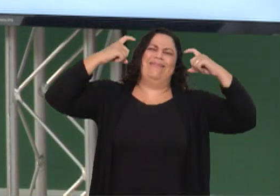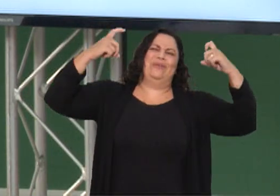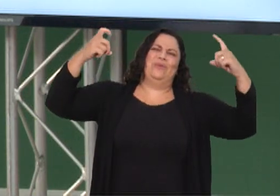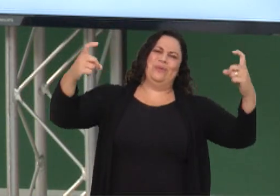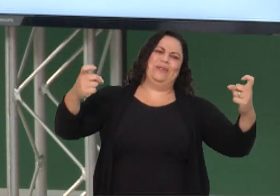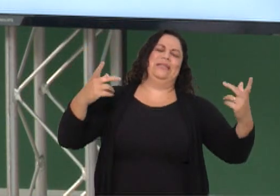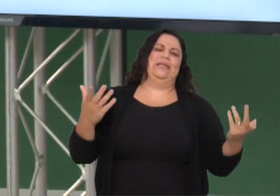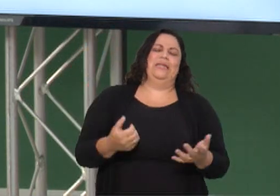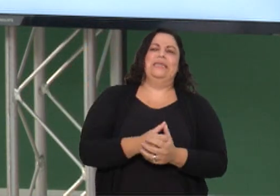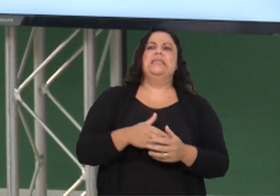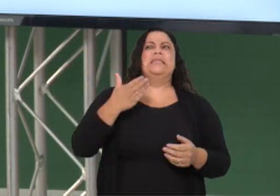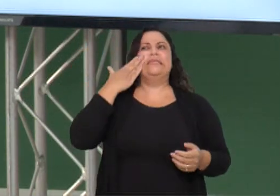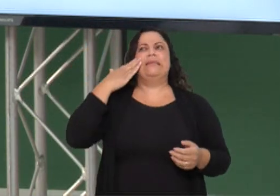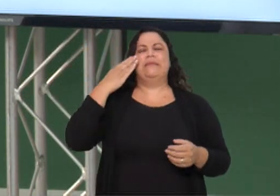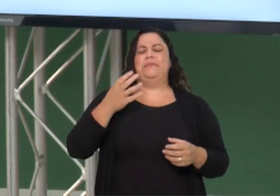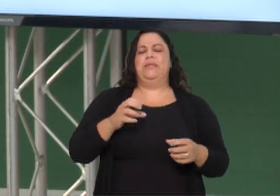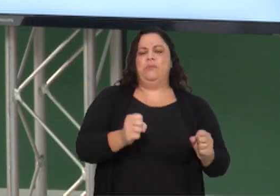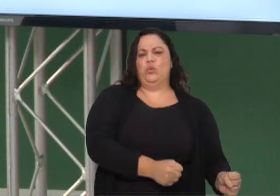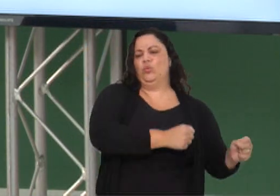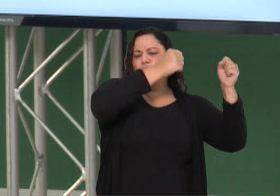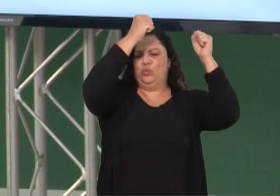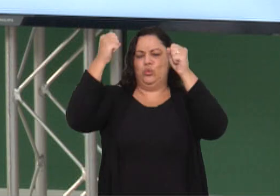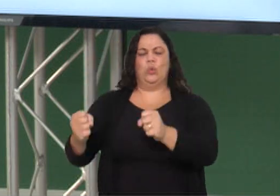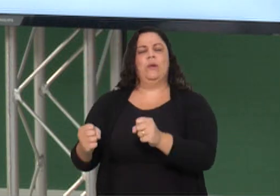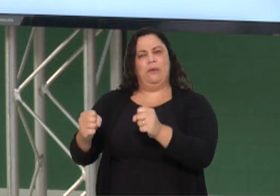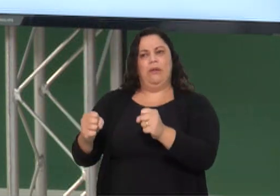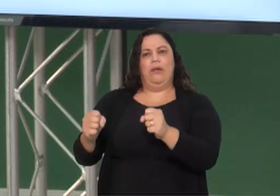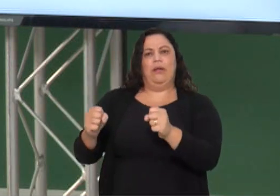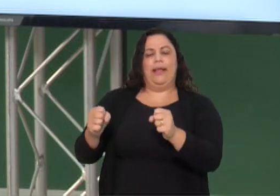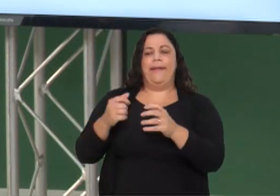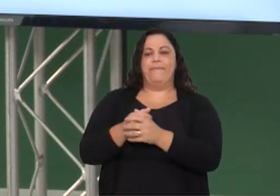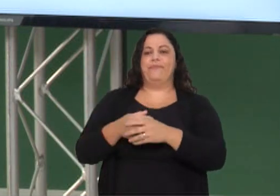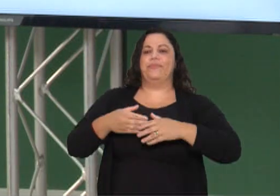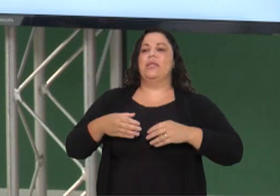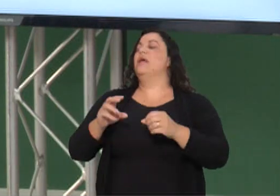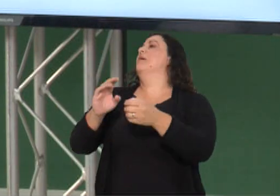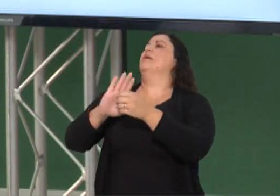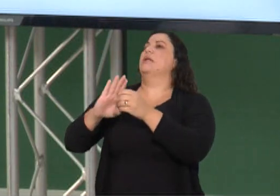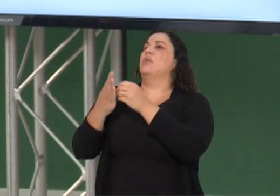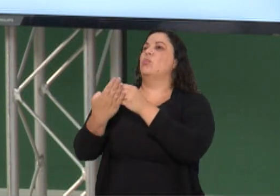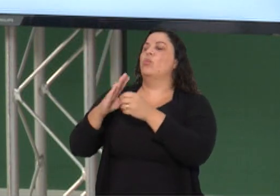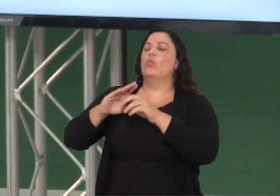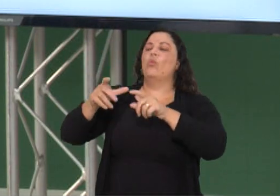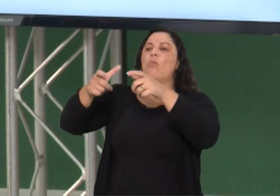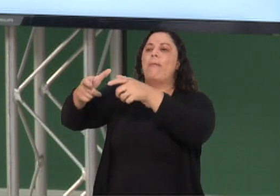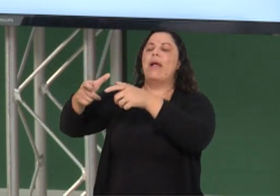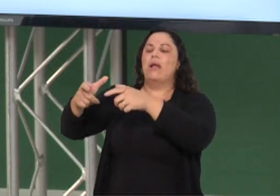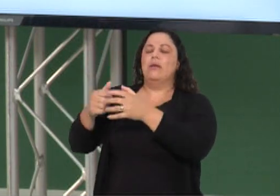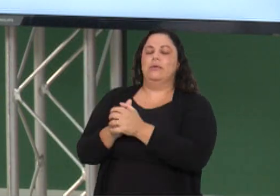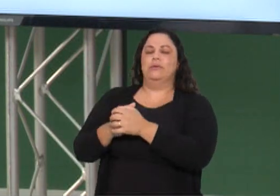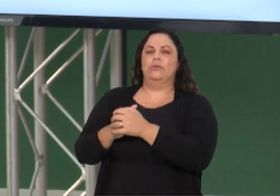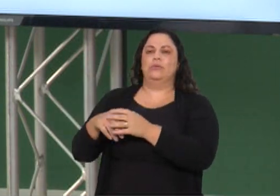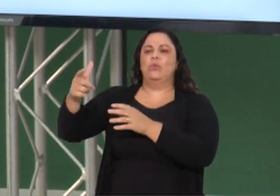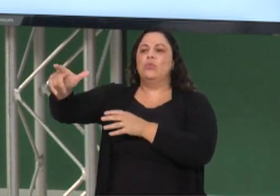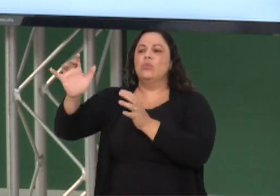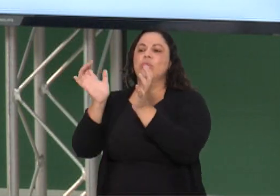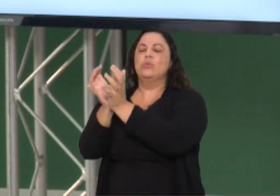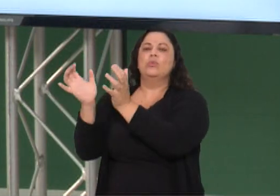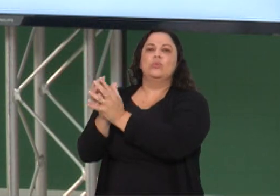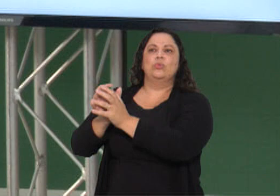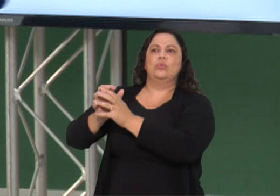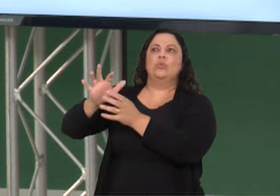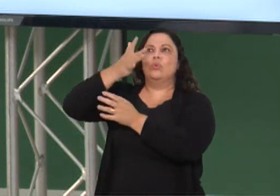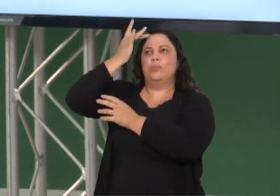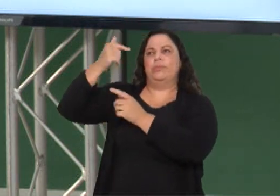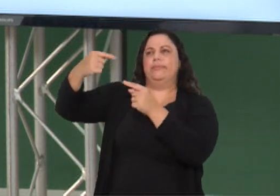que eles jogavam a criança, ele tinha que uma espécie de uma missão, entrar no bairro dos Ilotas, né, o espaço onde moravam os Ilotas, que ficava próximo